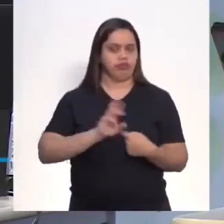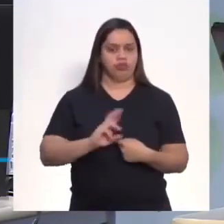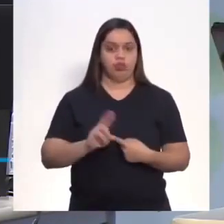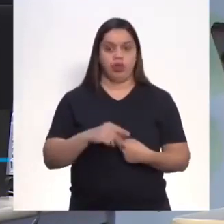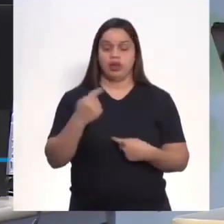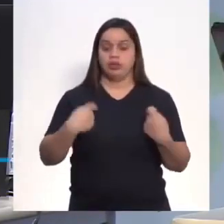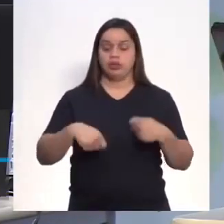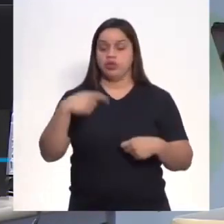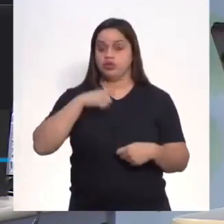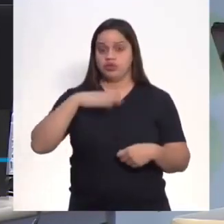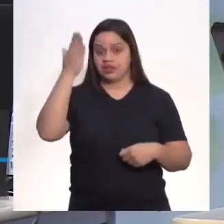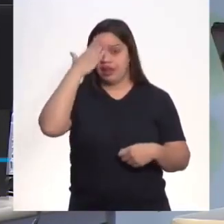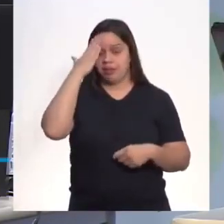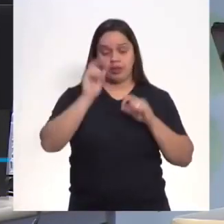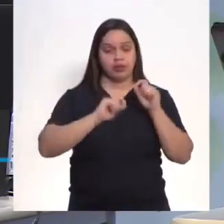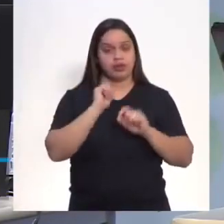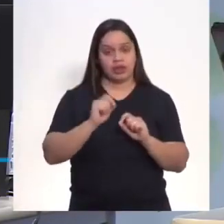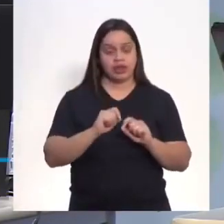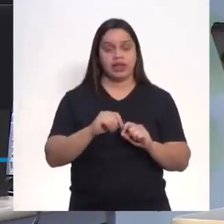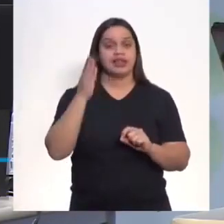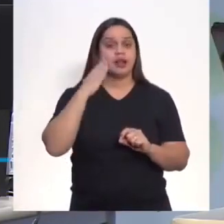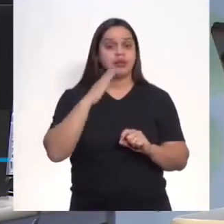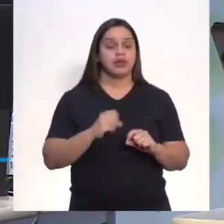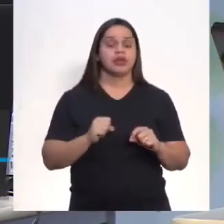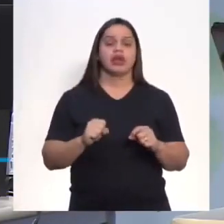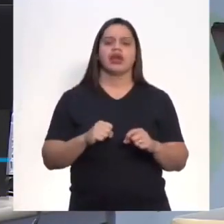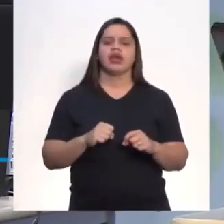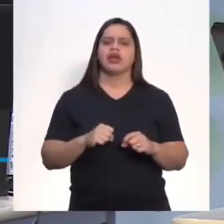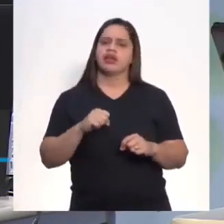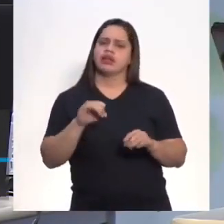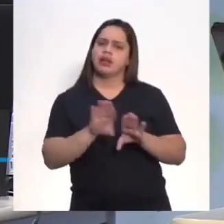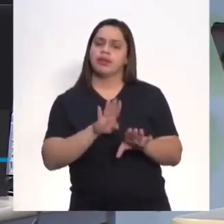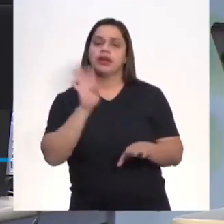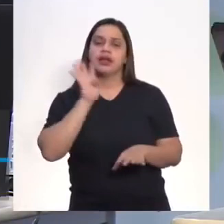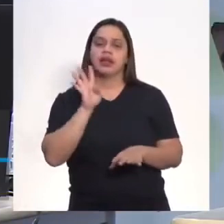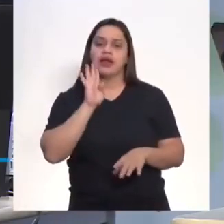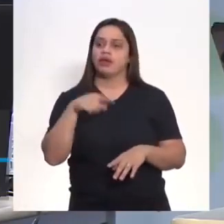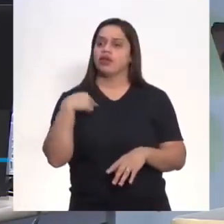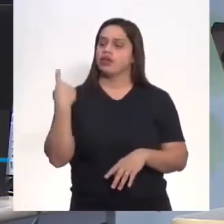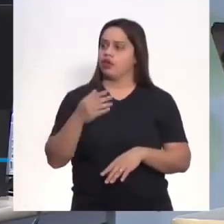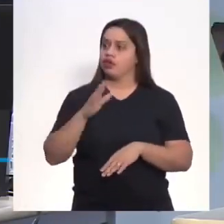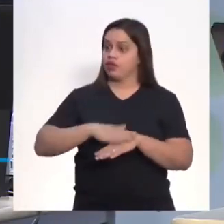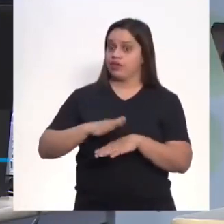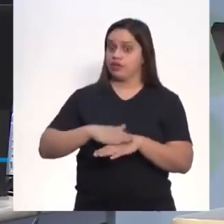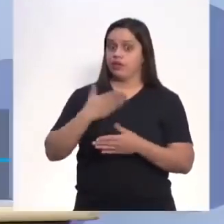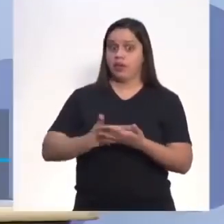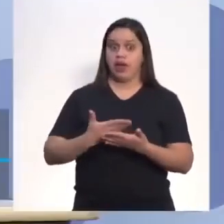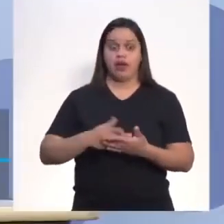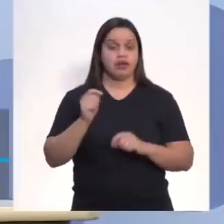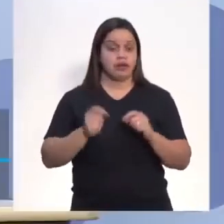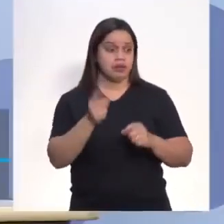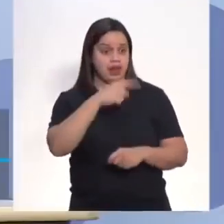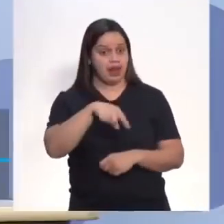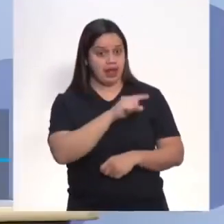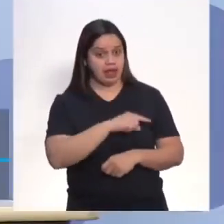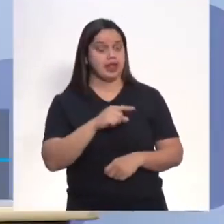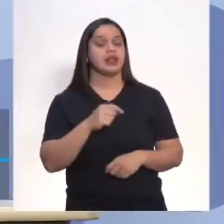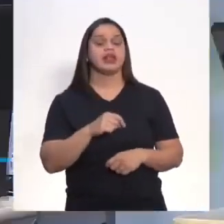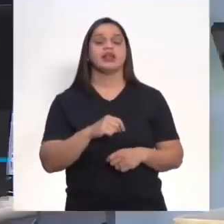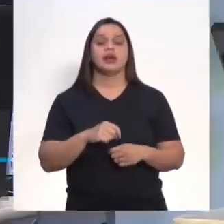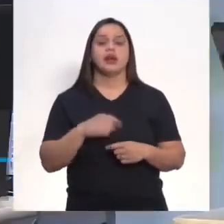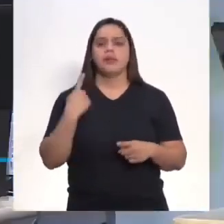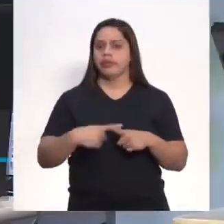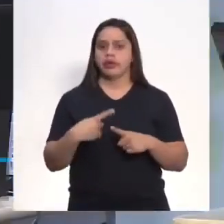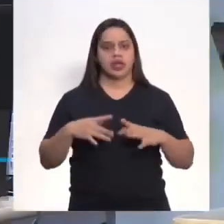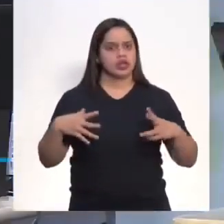que ter em mente e saber quais são os substantivos. Eu acho que é até legal, de repente, hein, Mônica, a gente fazer uma aula para eles irem...